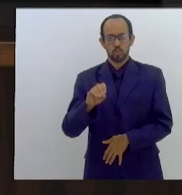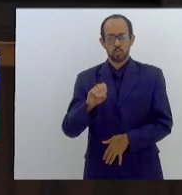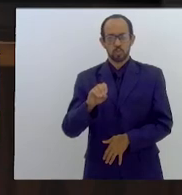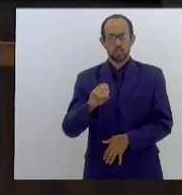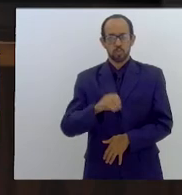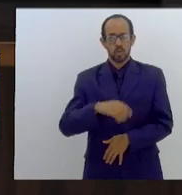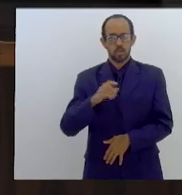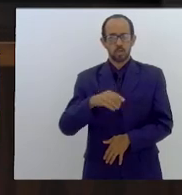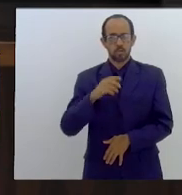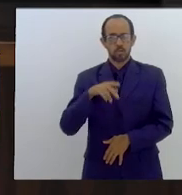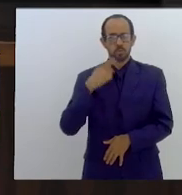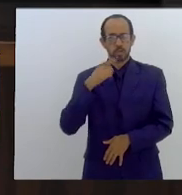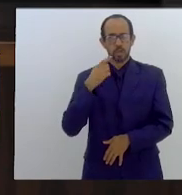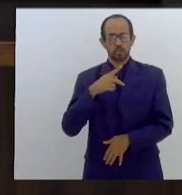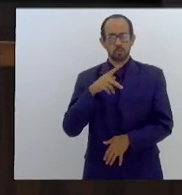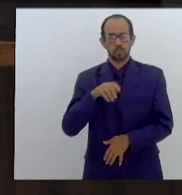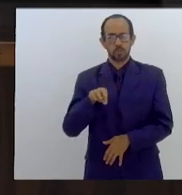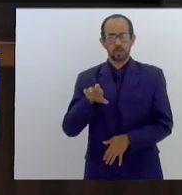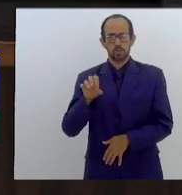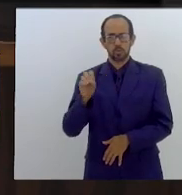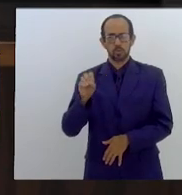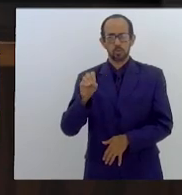Deputado Pedro Ricardo.